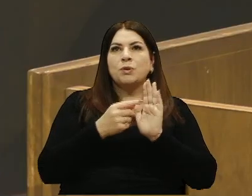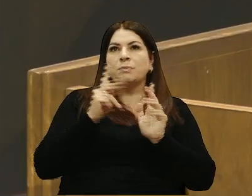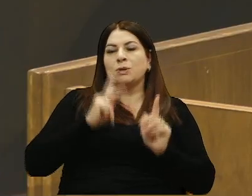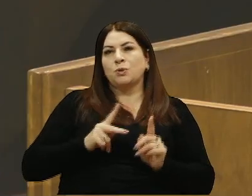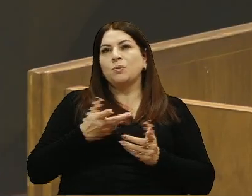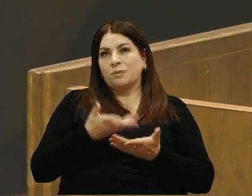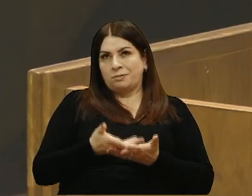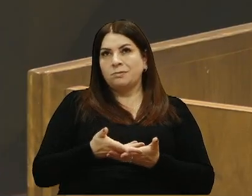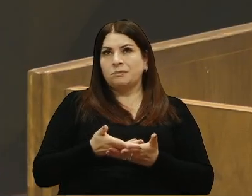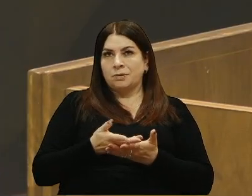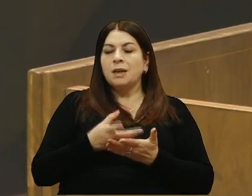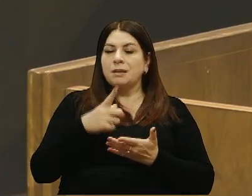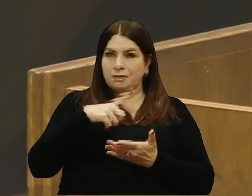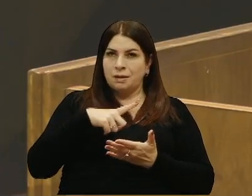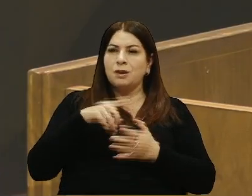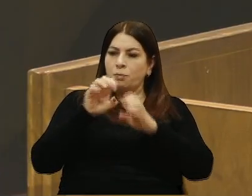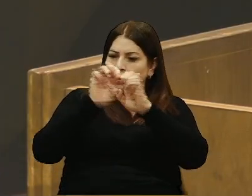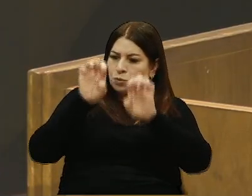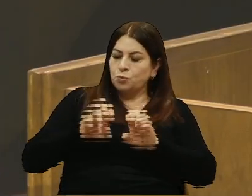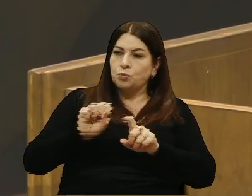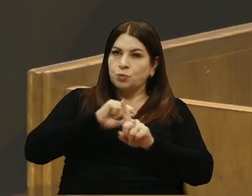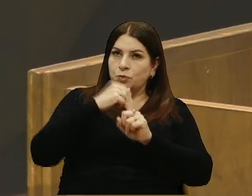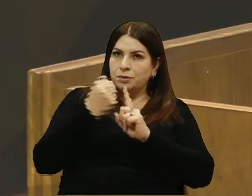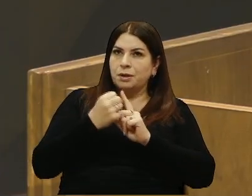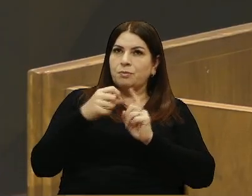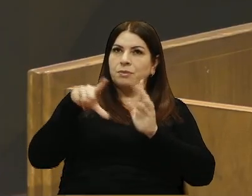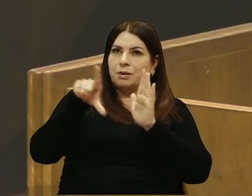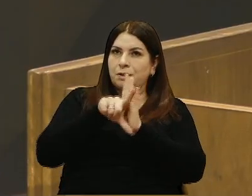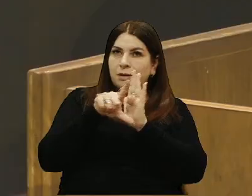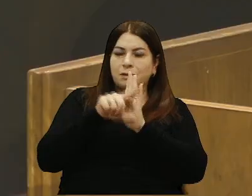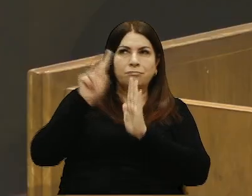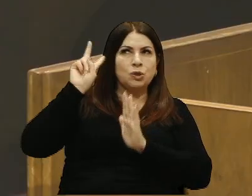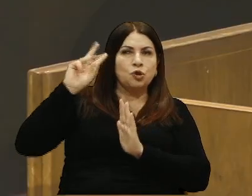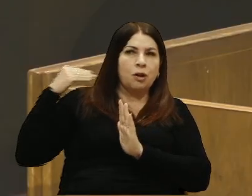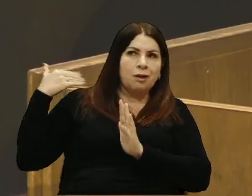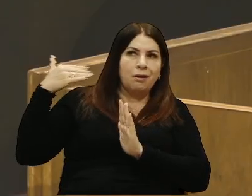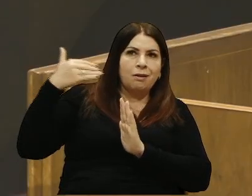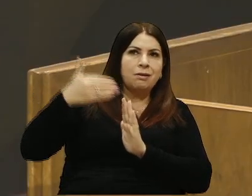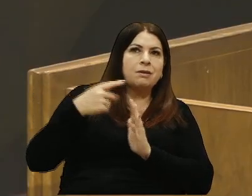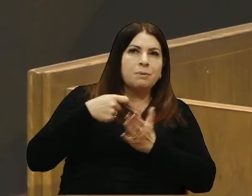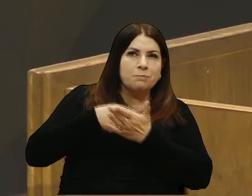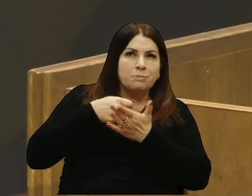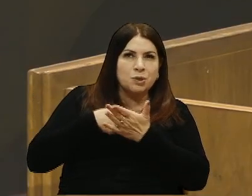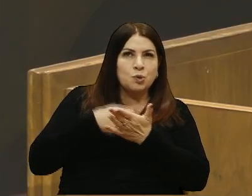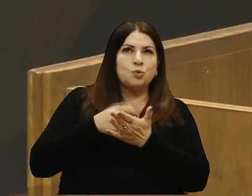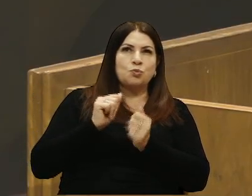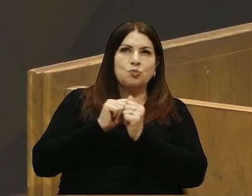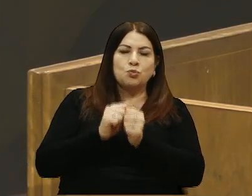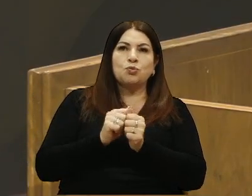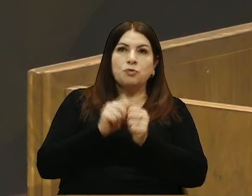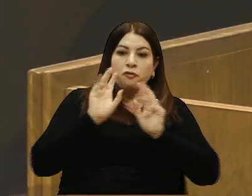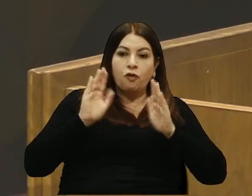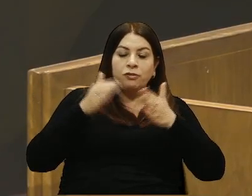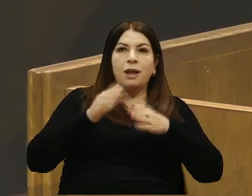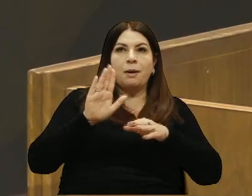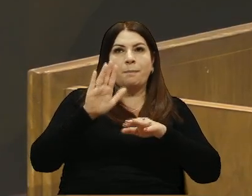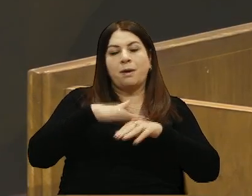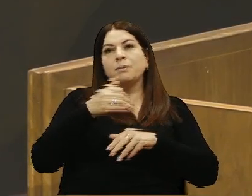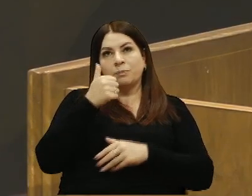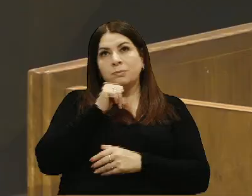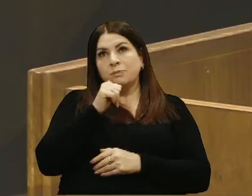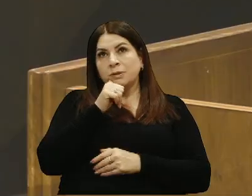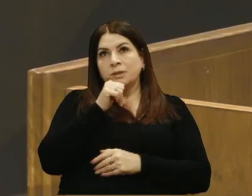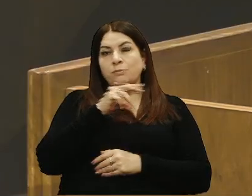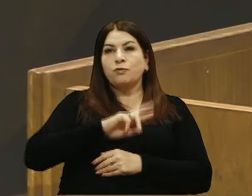vítimas. Nós temos uma estrutura social e legal que historicamente pressionou se voltar mais para a mulher, a fim